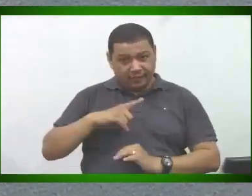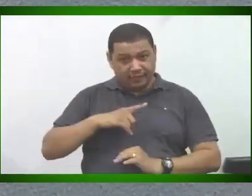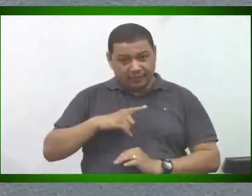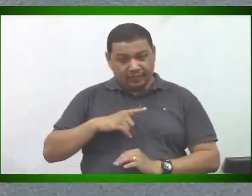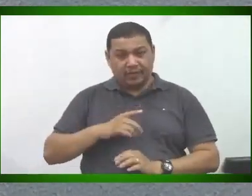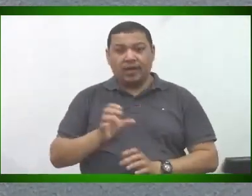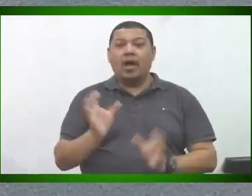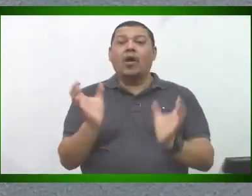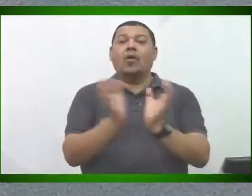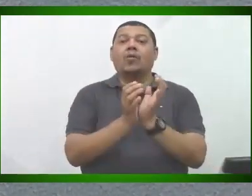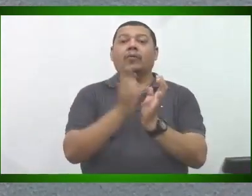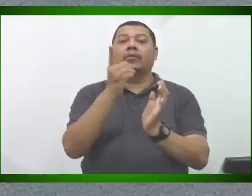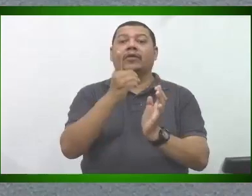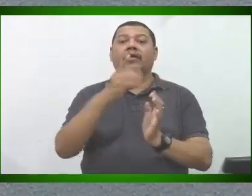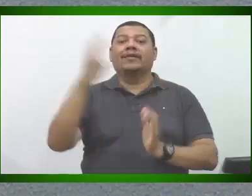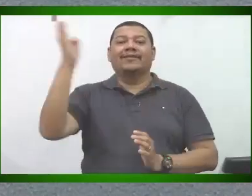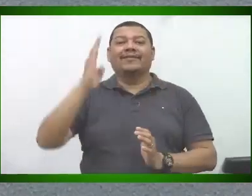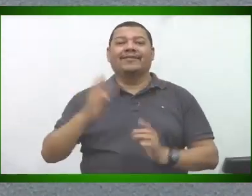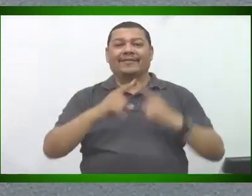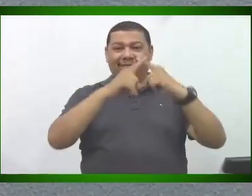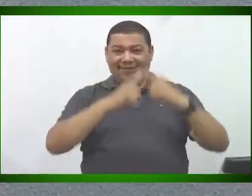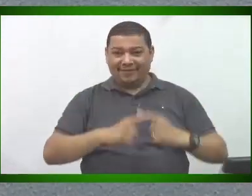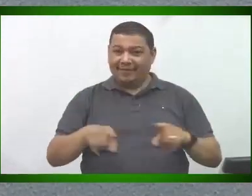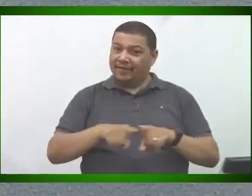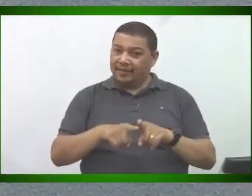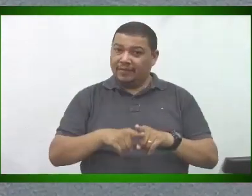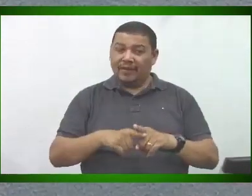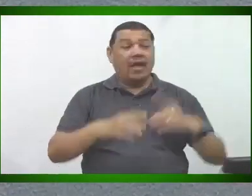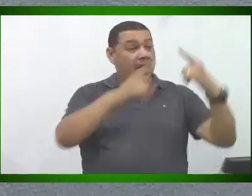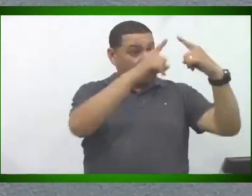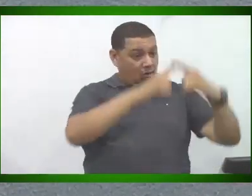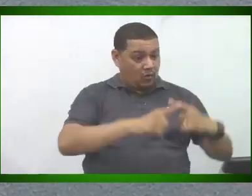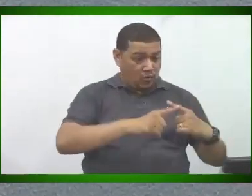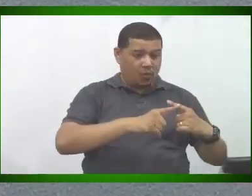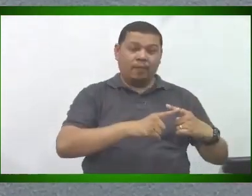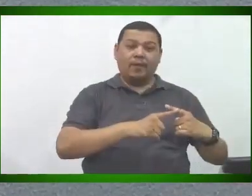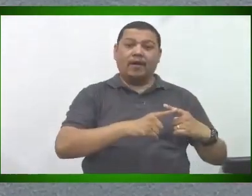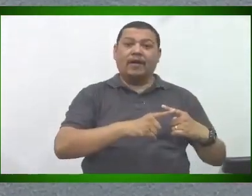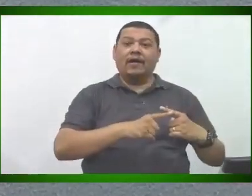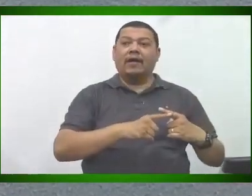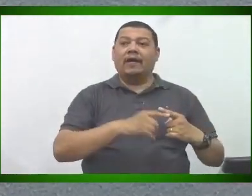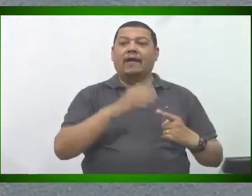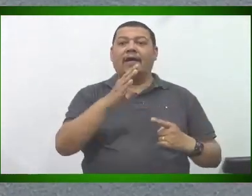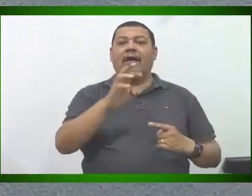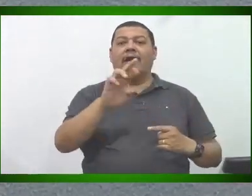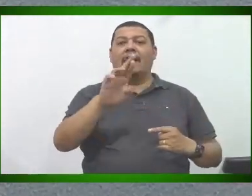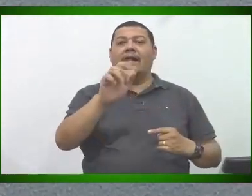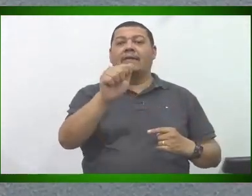do Brasileiro e também numa Copa do Brasil aí, com um estádio muito mais